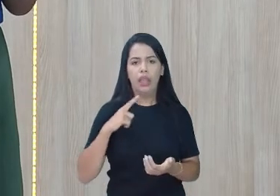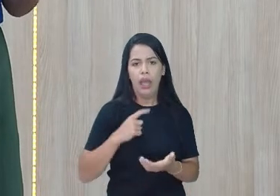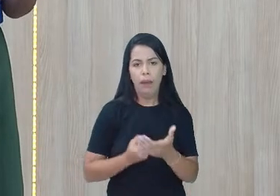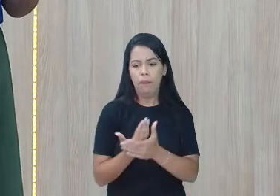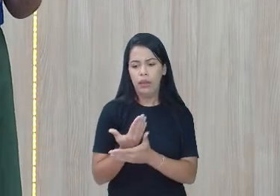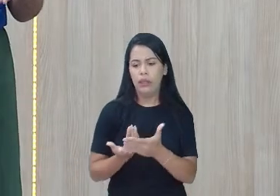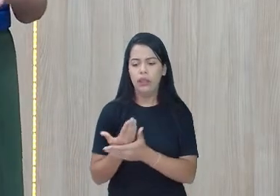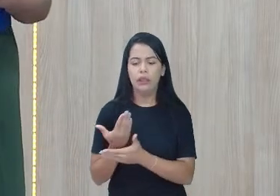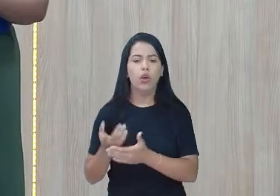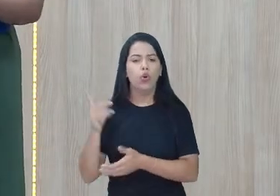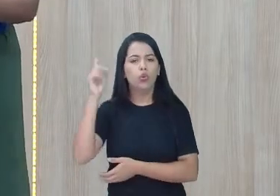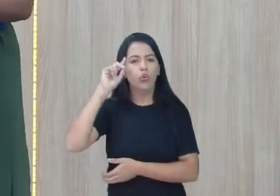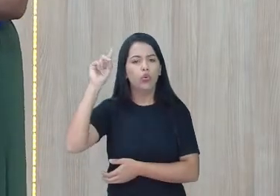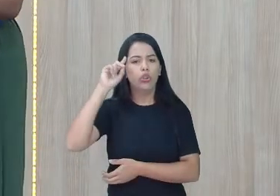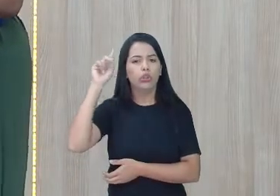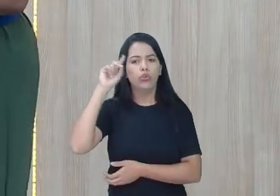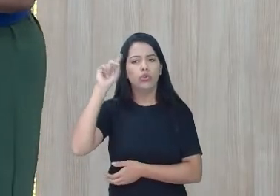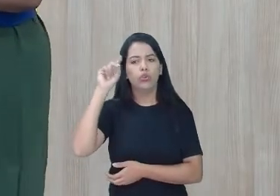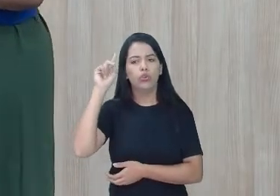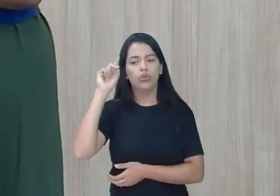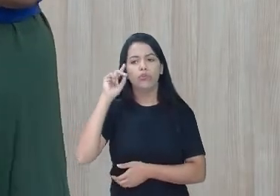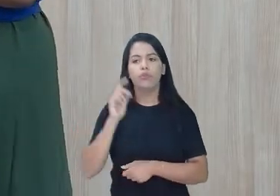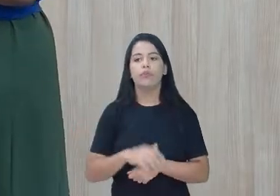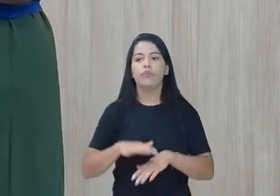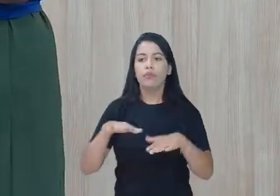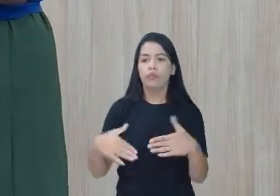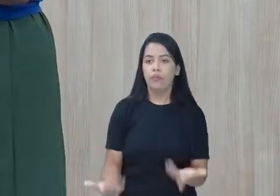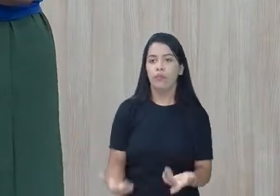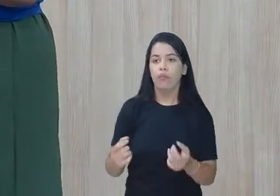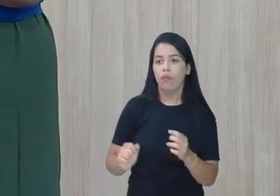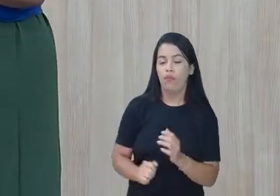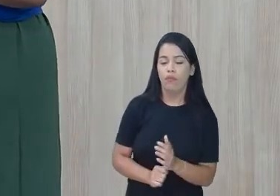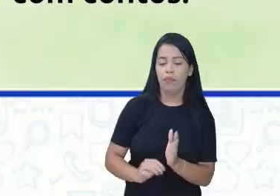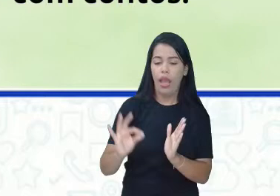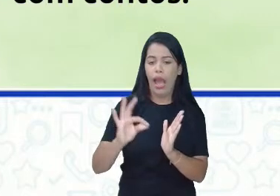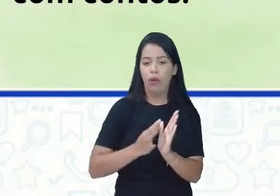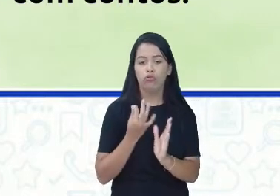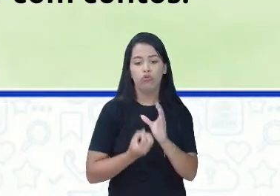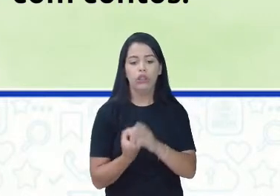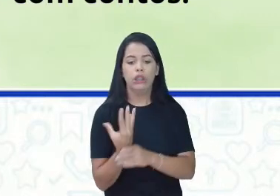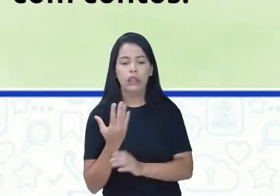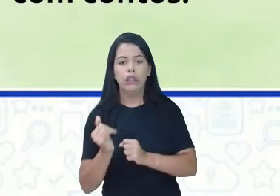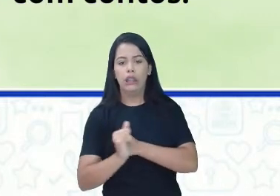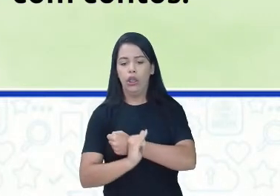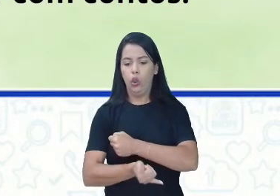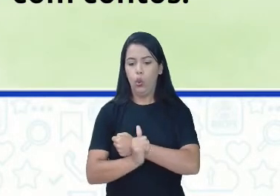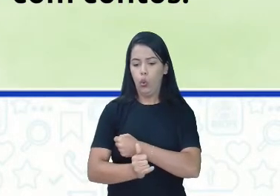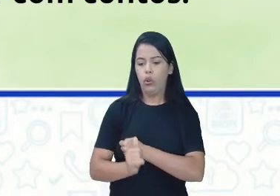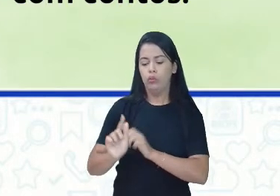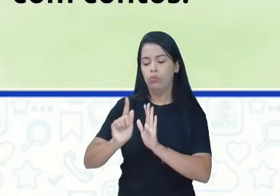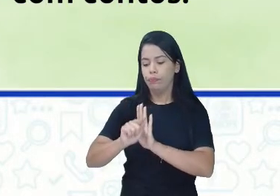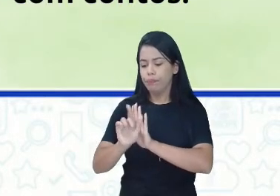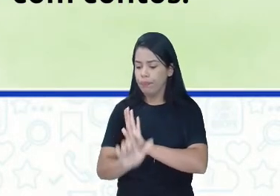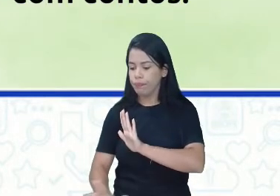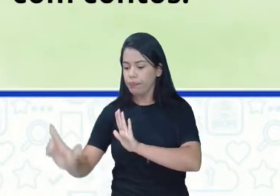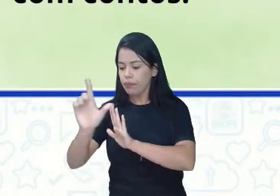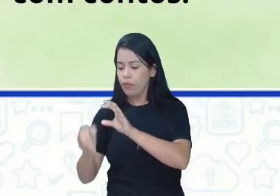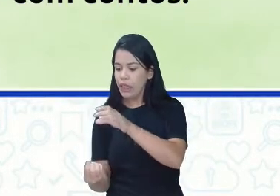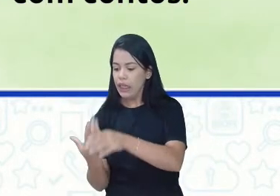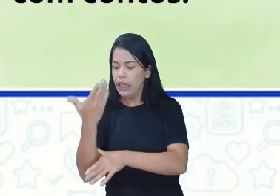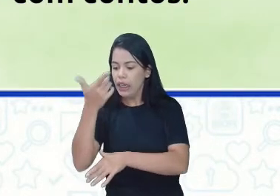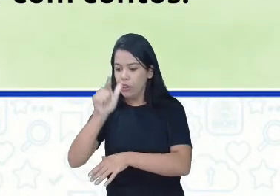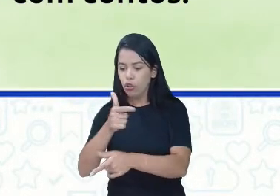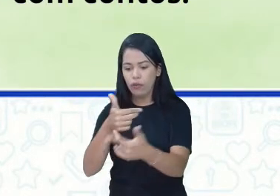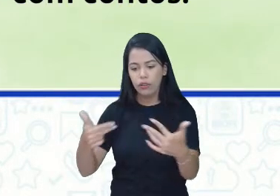forma periódica. Os autores que escrevem crônicas como gênero literário recriam os fatos que relatam